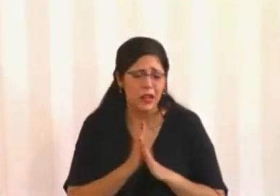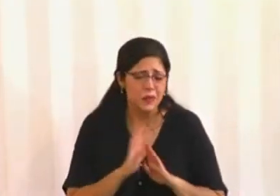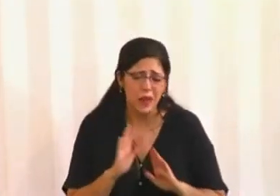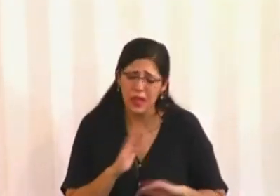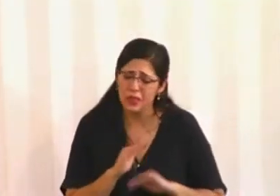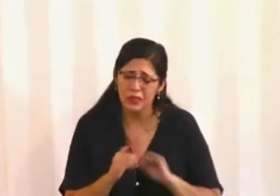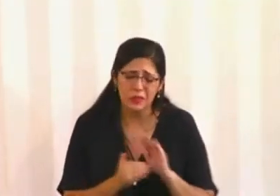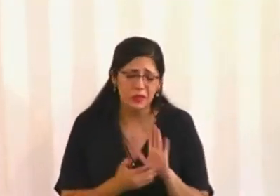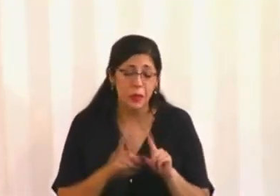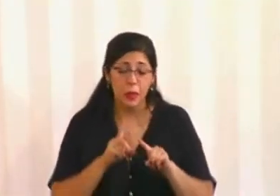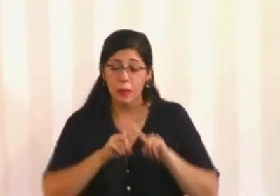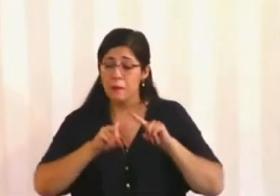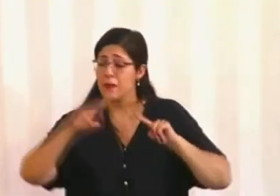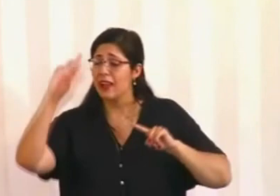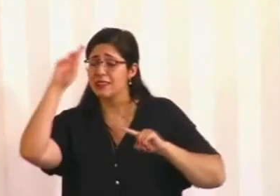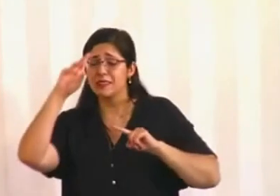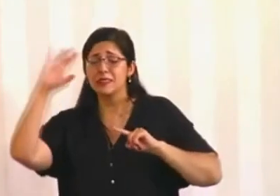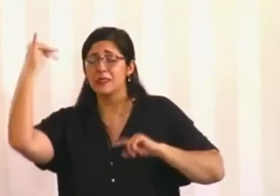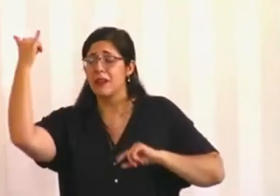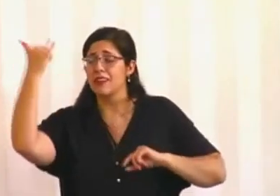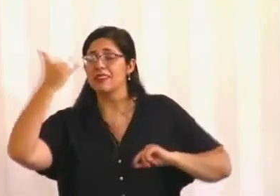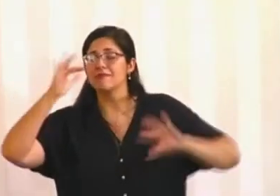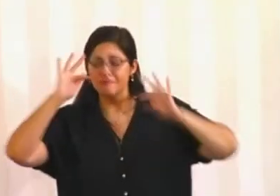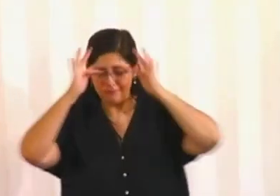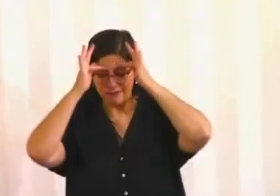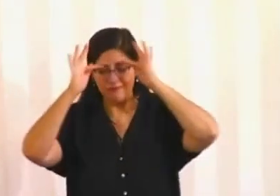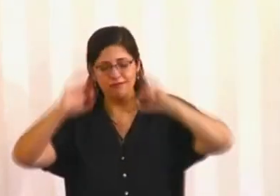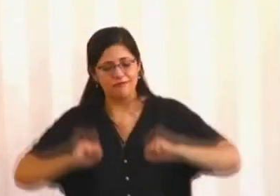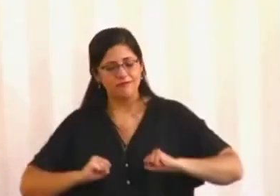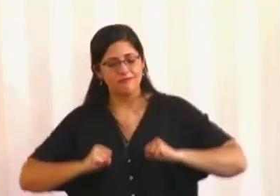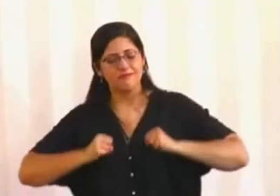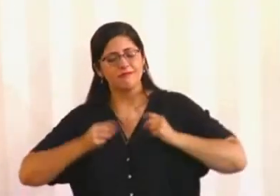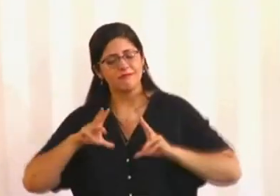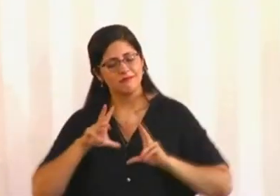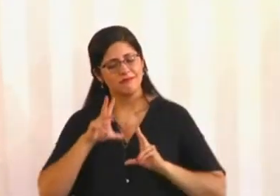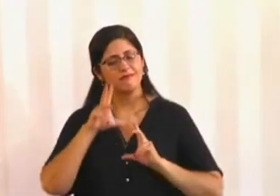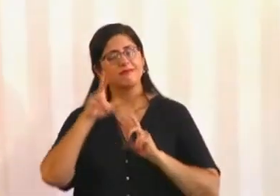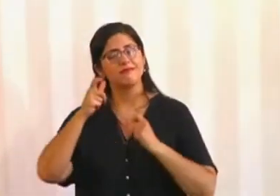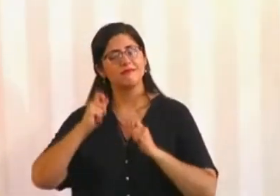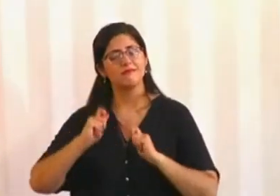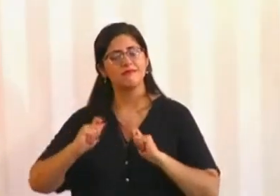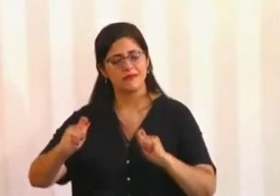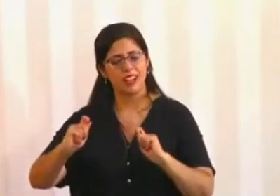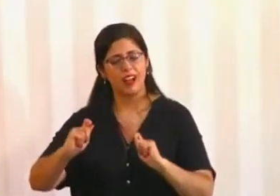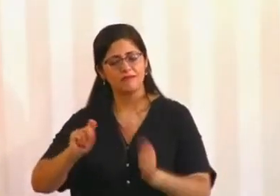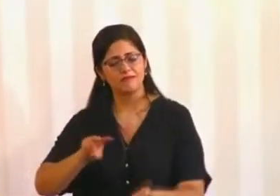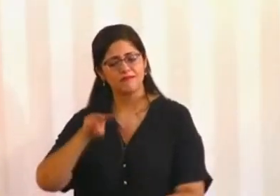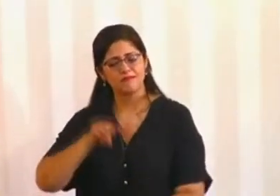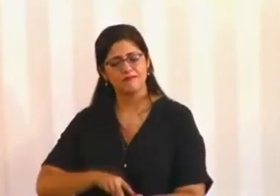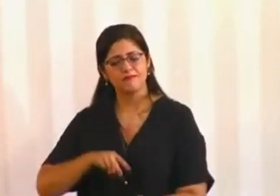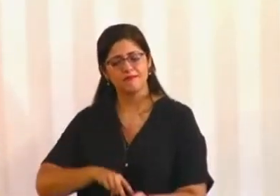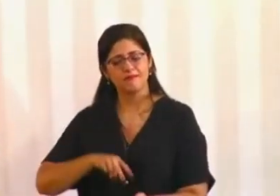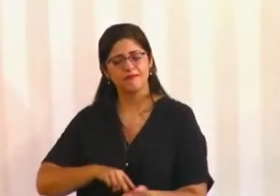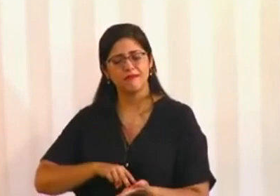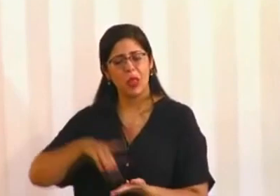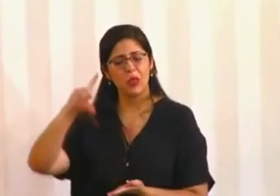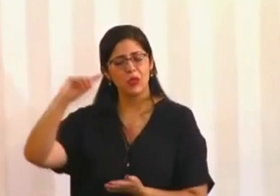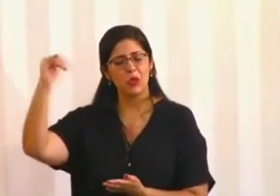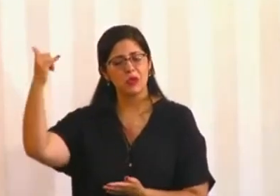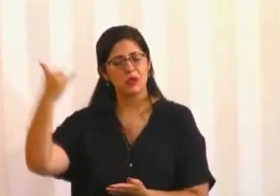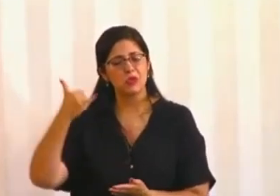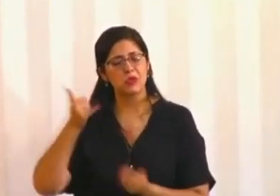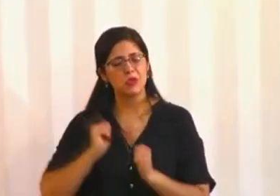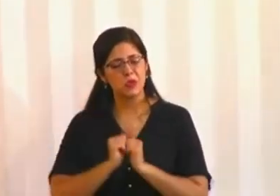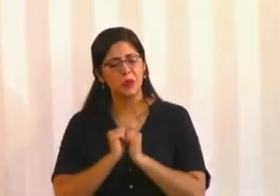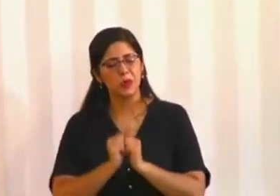ao bom Deus, graças a Ti mesmo, a Tua fidelidade, o Senhor não desiste dos Seus filhos. Não porque temos mérito algum,